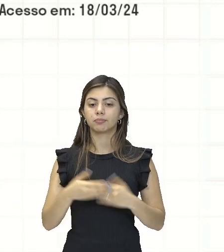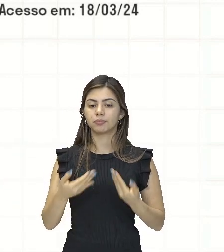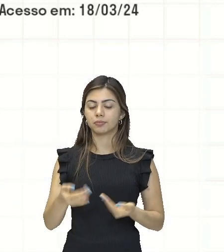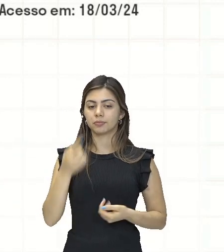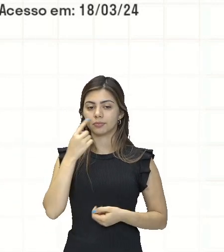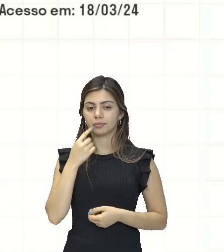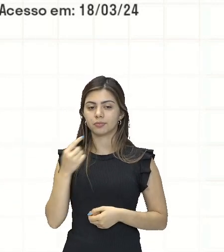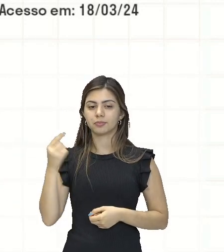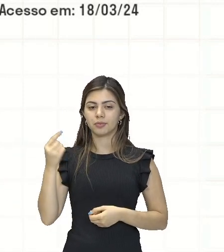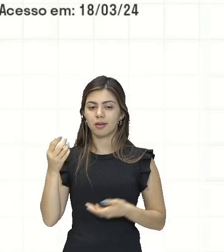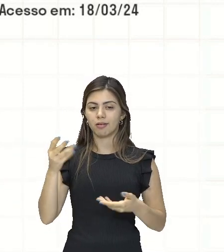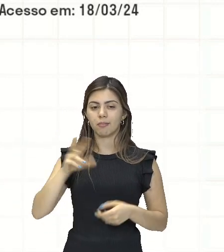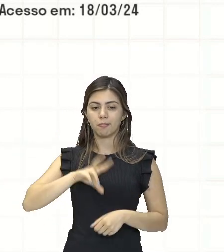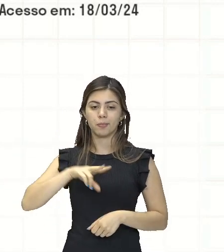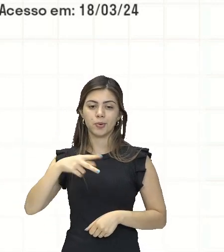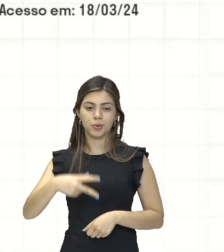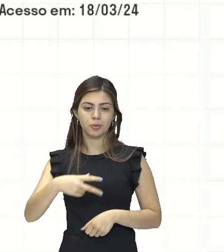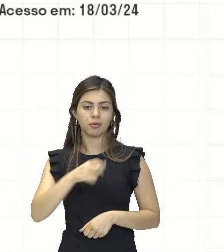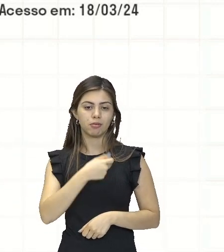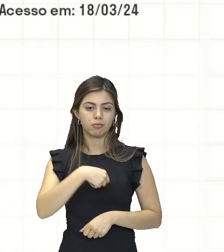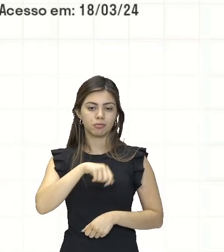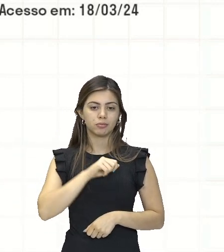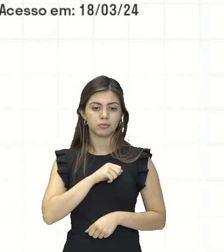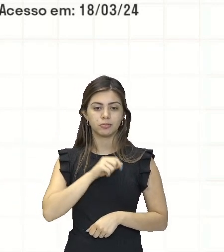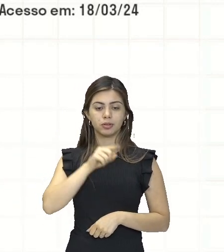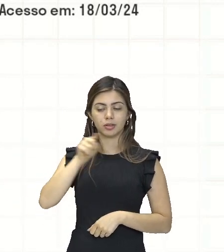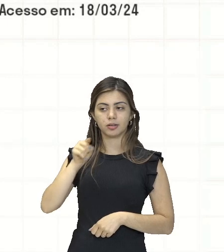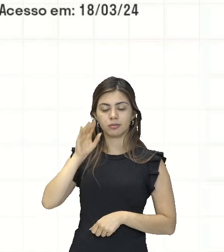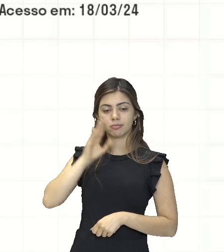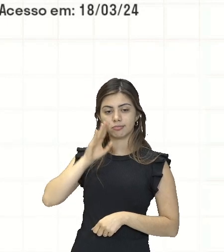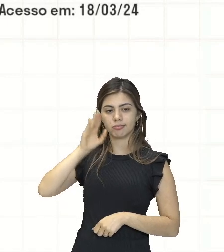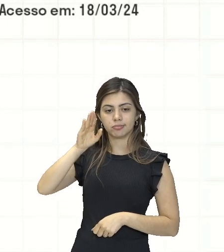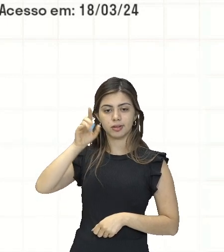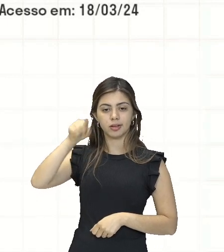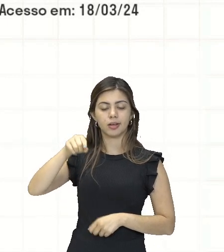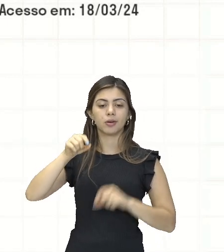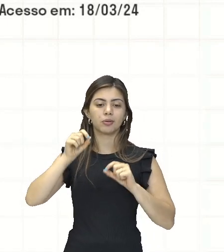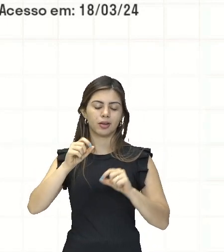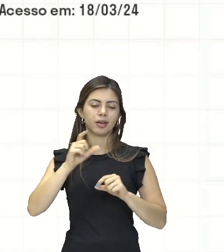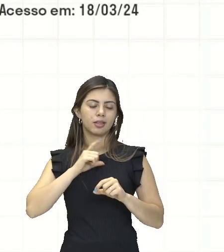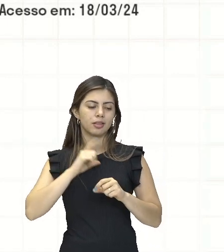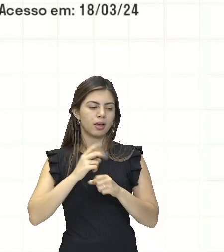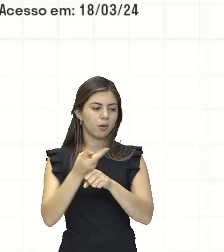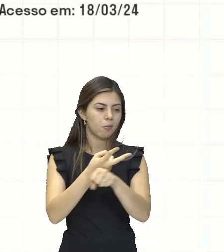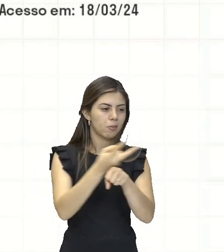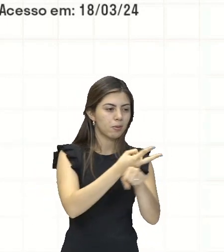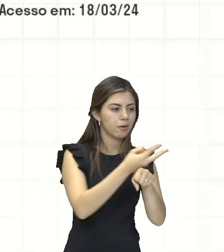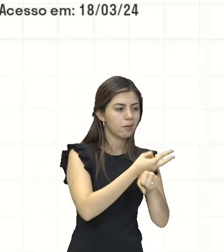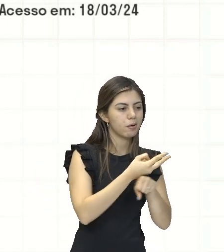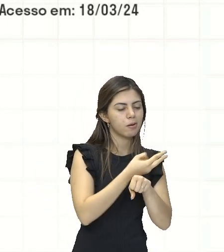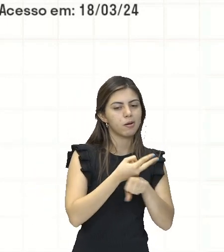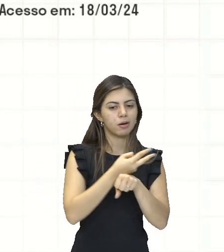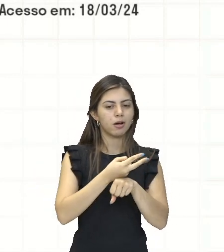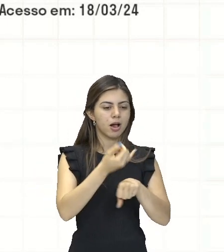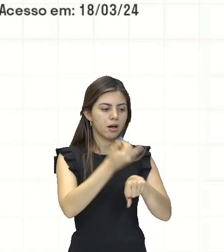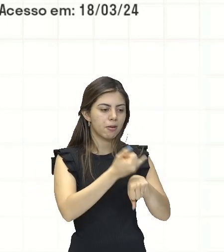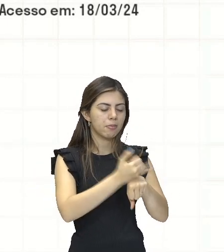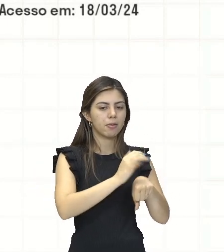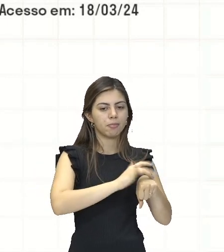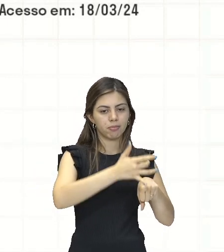questão de Portugal e Espanha, que vão se destacar por conta da exploração das minas